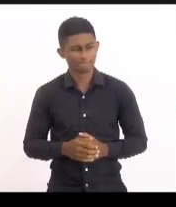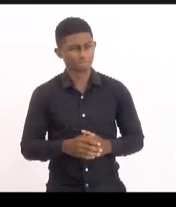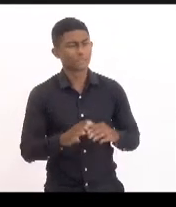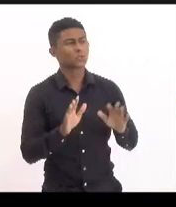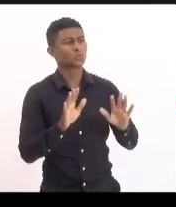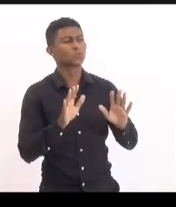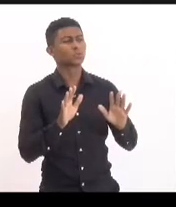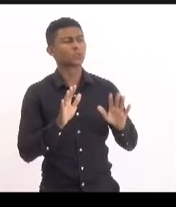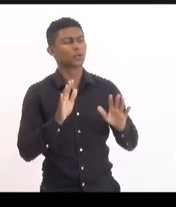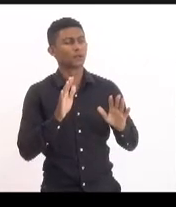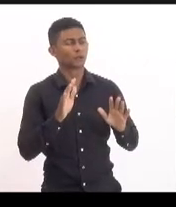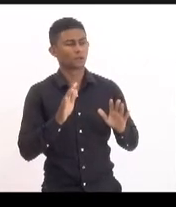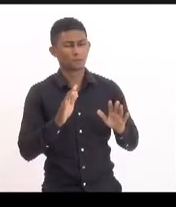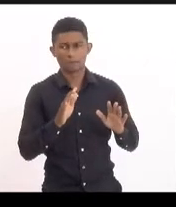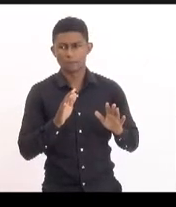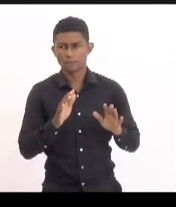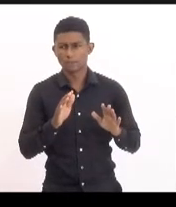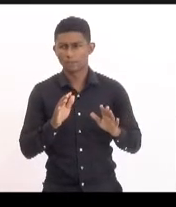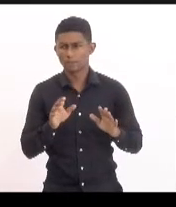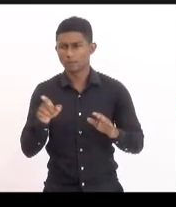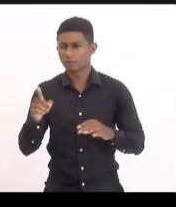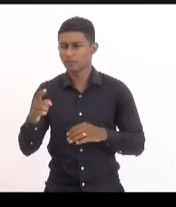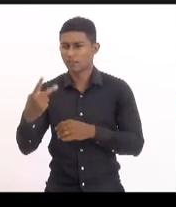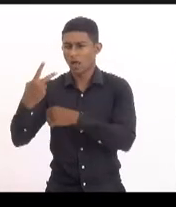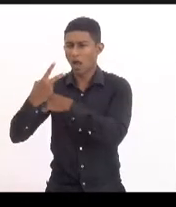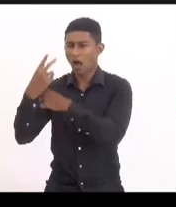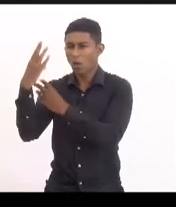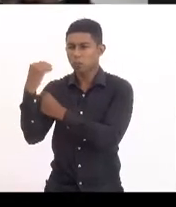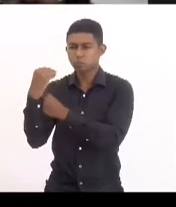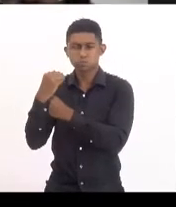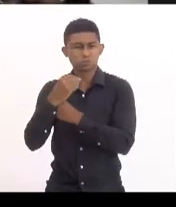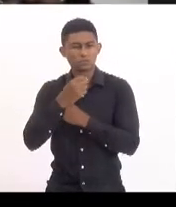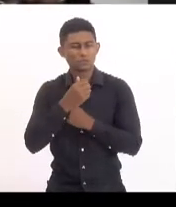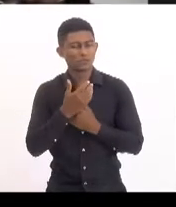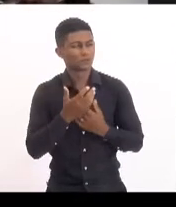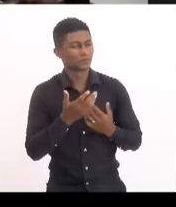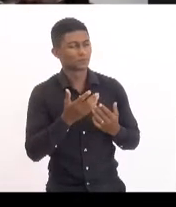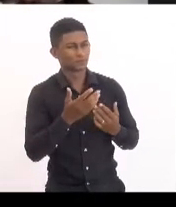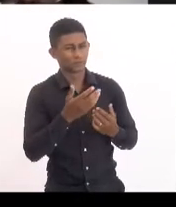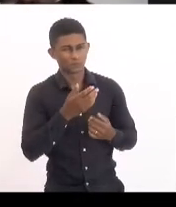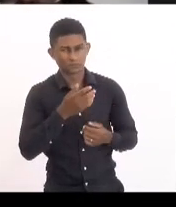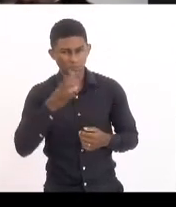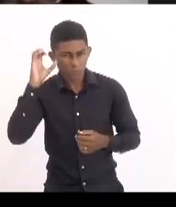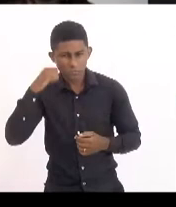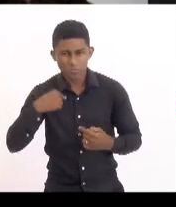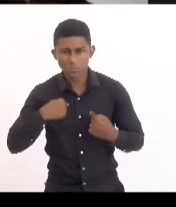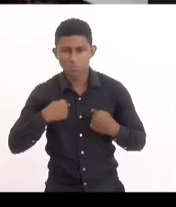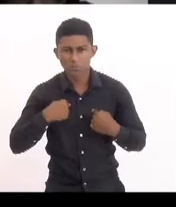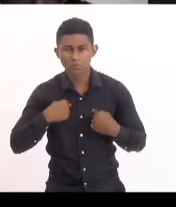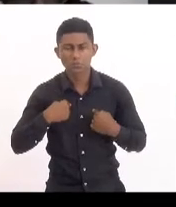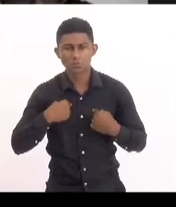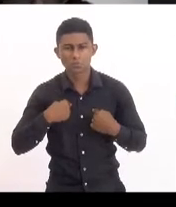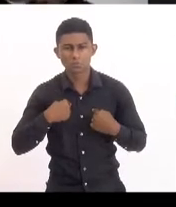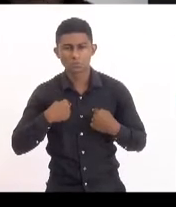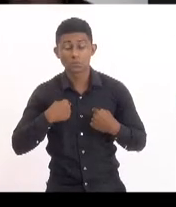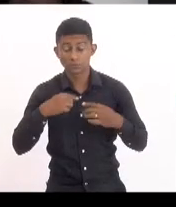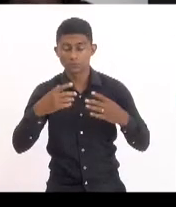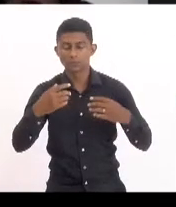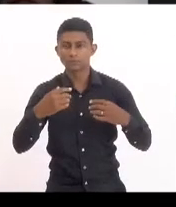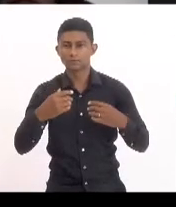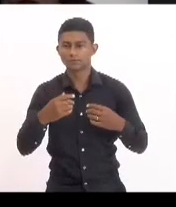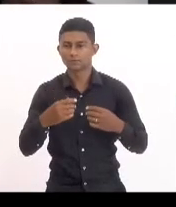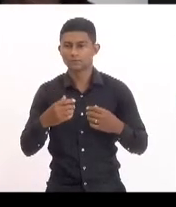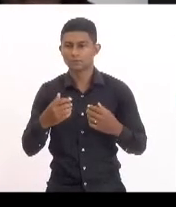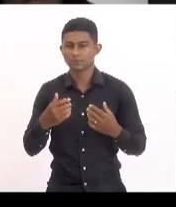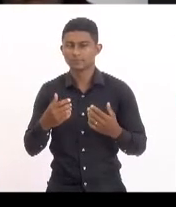Oi, Valdec. Você fechou o seu vídeo aí, fechou o seu som. Agora você está me ouvindo? Estava falando unificar e